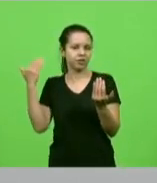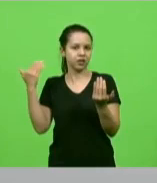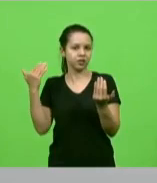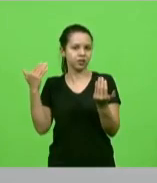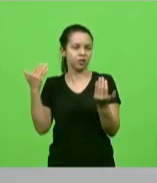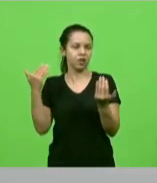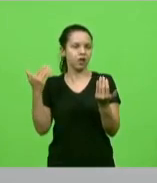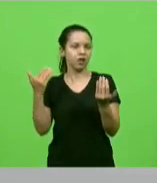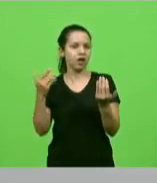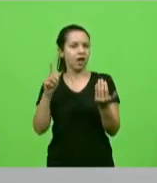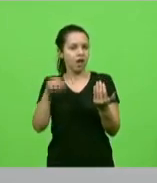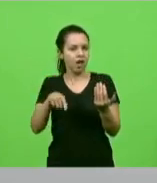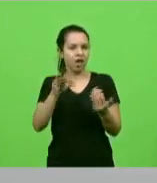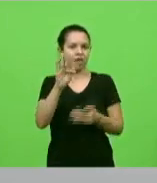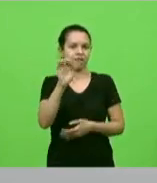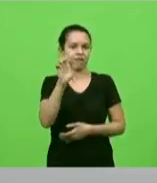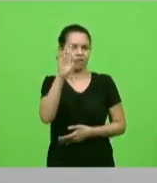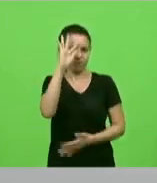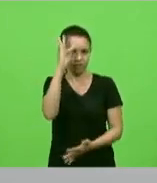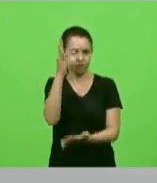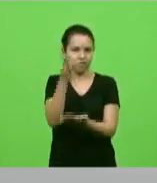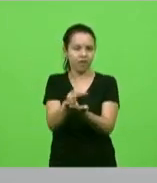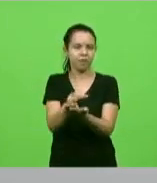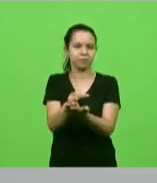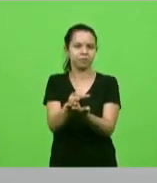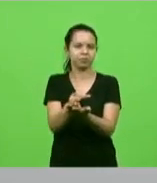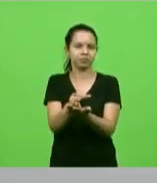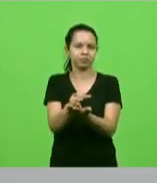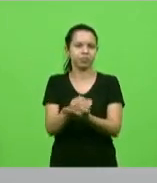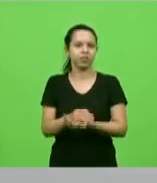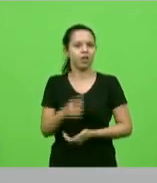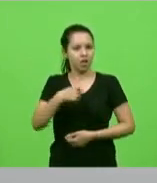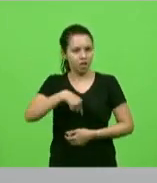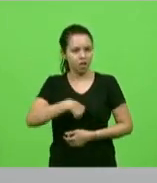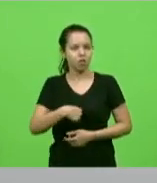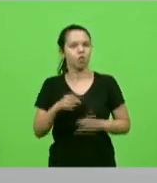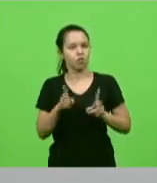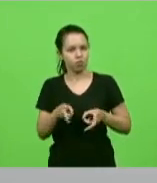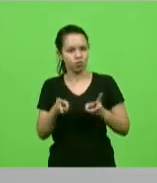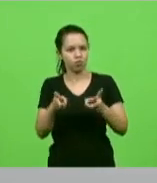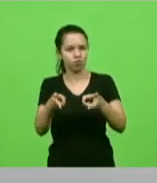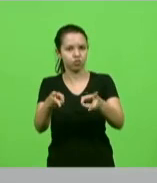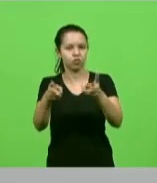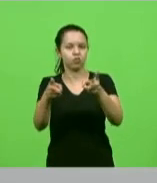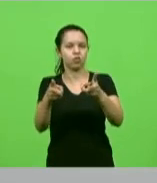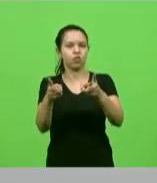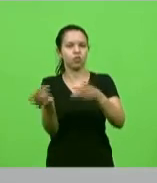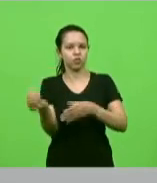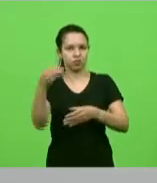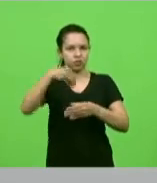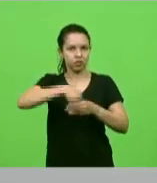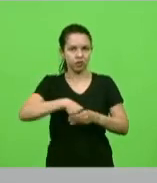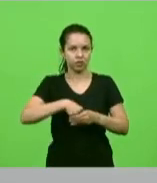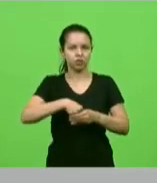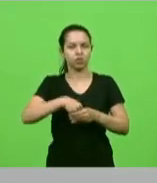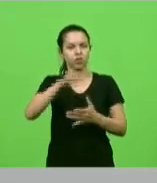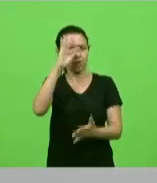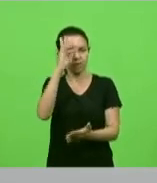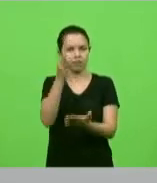querer dizer da fé. E eu continuo, certo? Dentro do postulado da